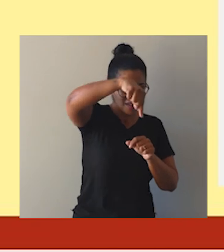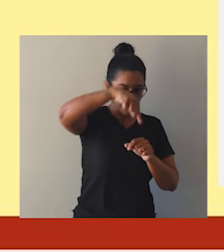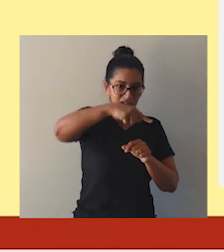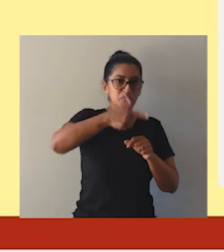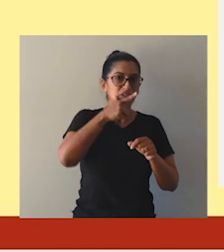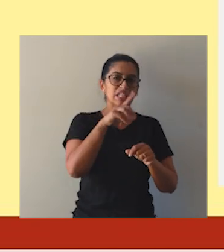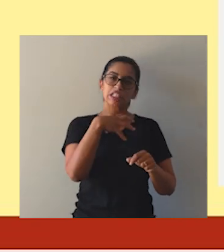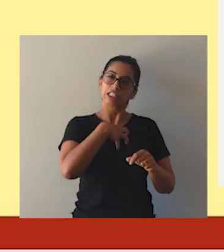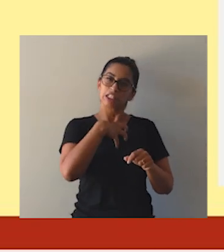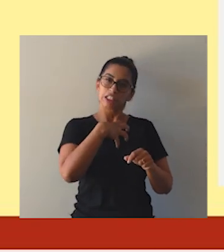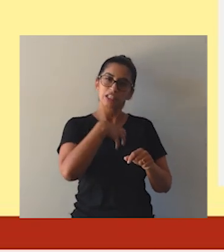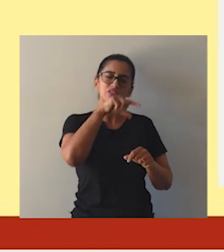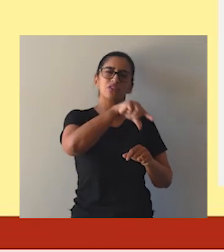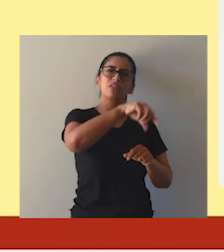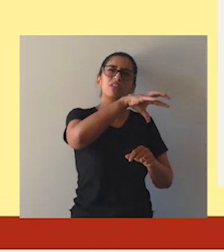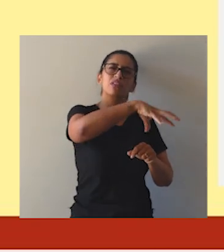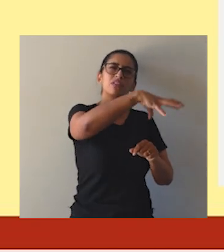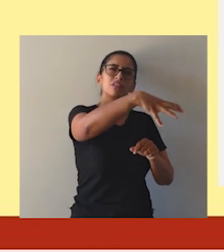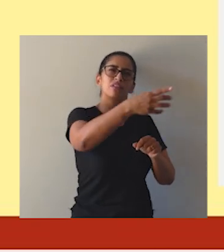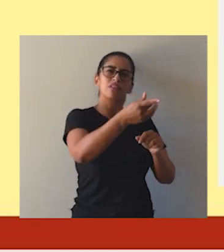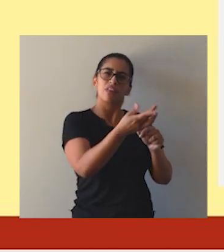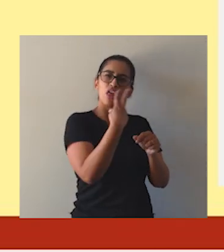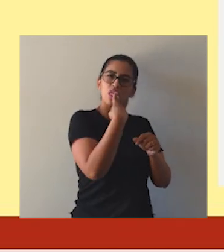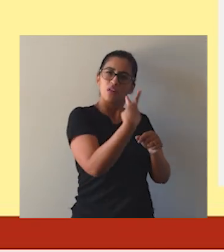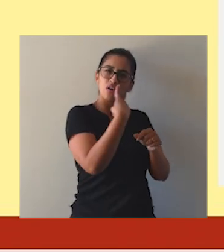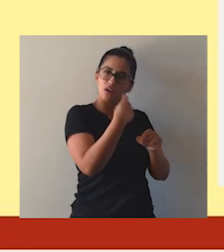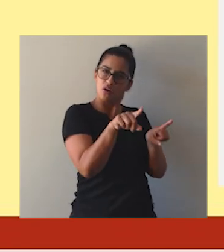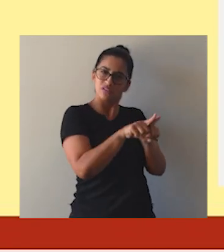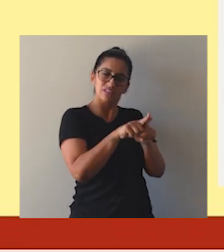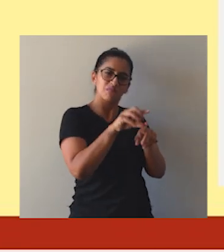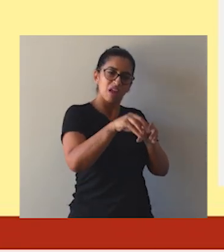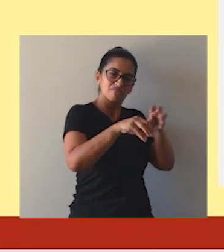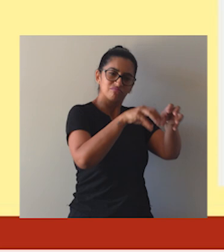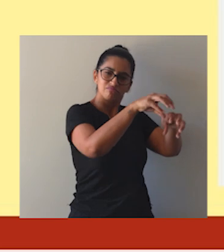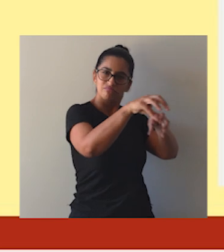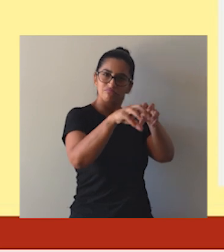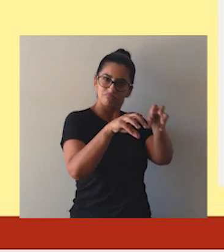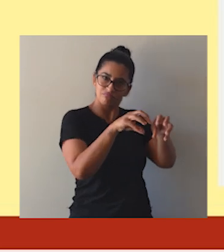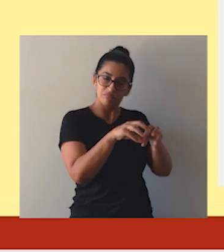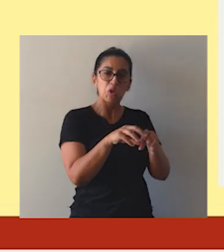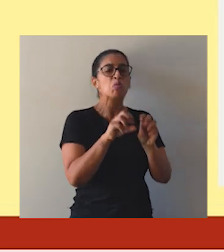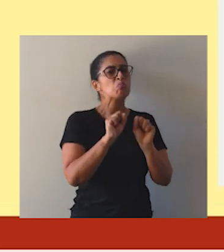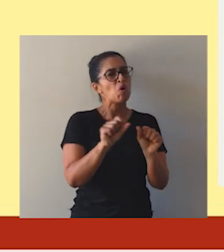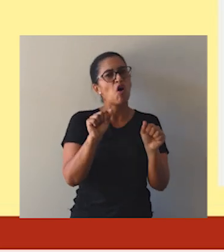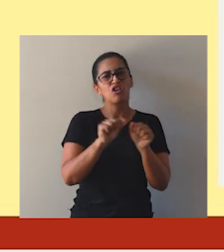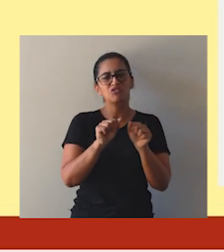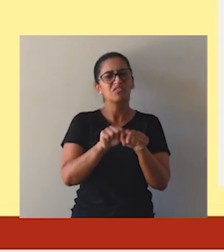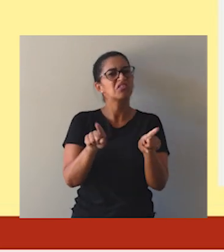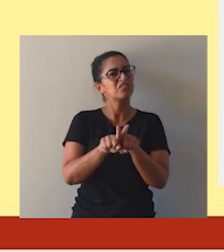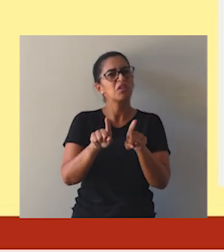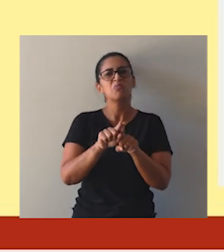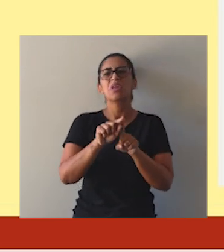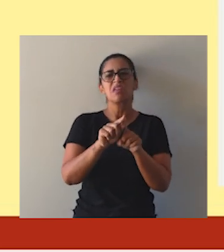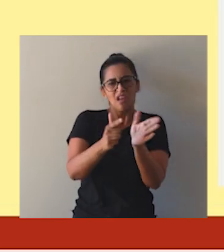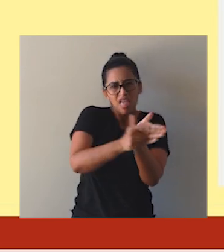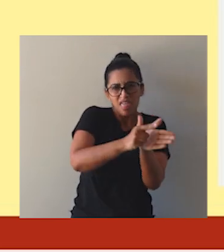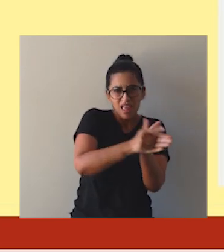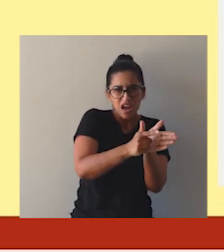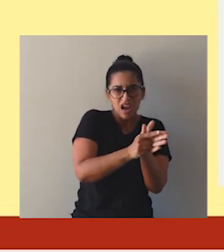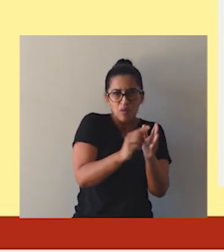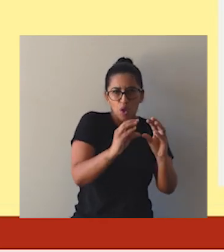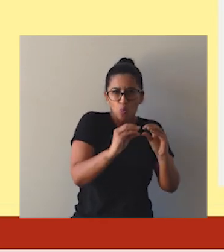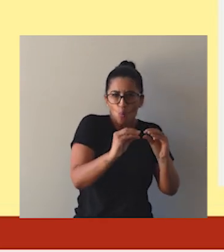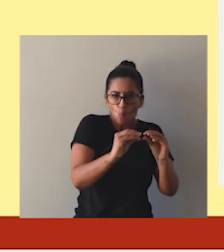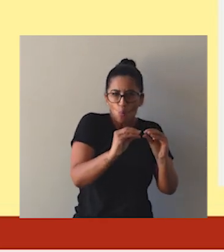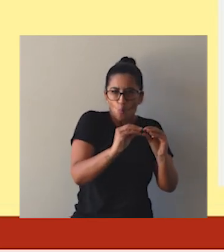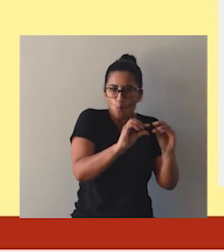né? Pode ser feito a questão de encaixe, de pareamento. Então, isso é super fácil de